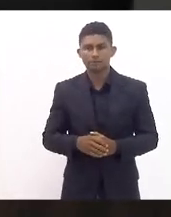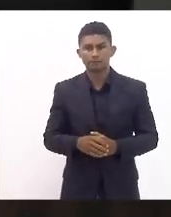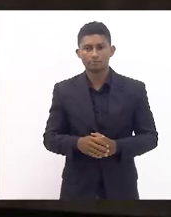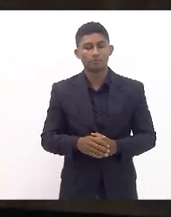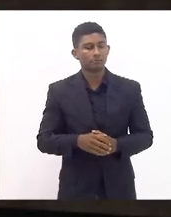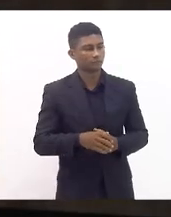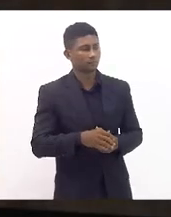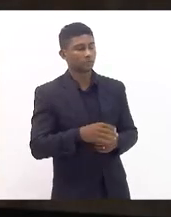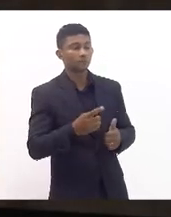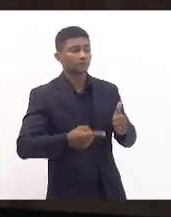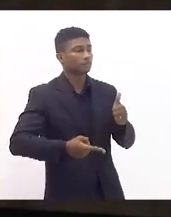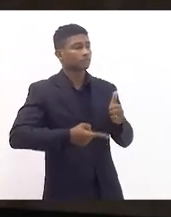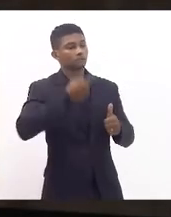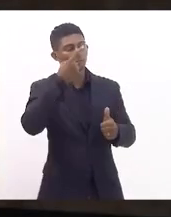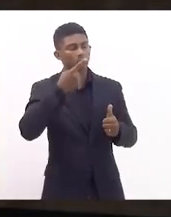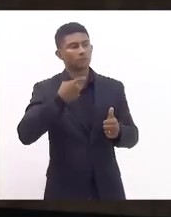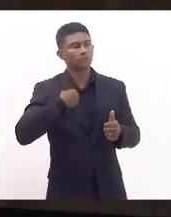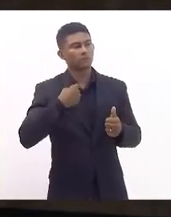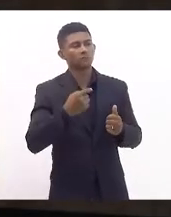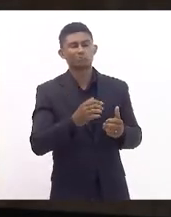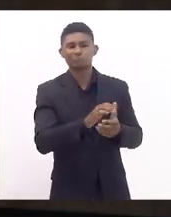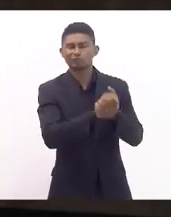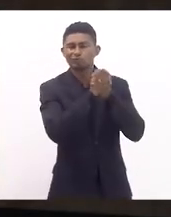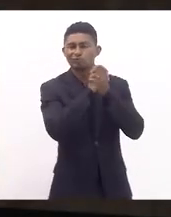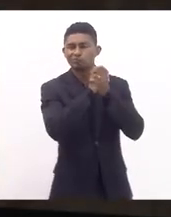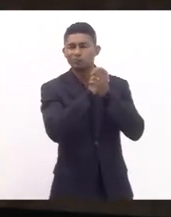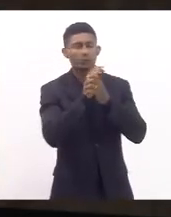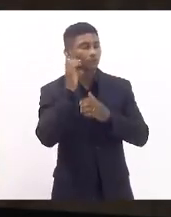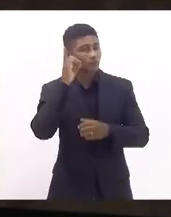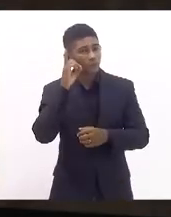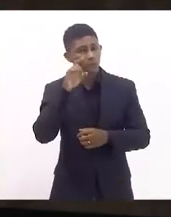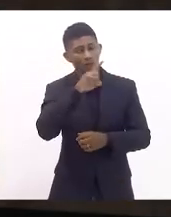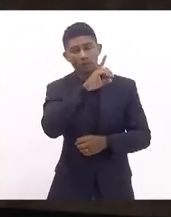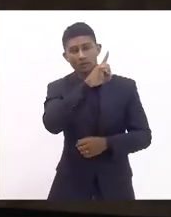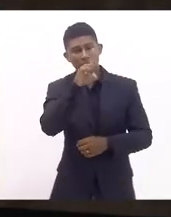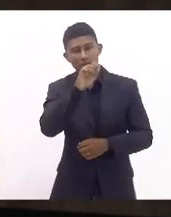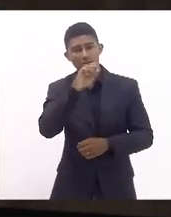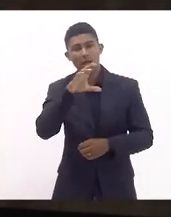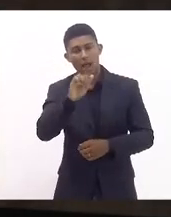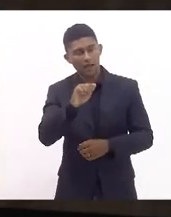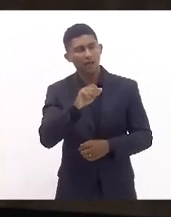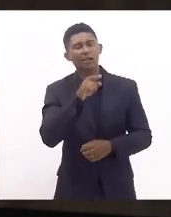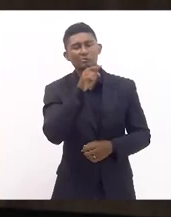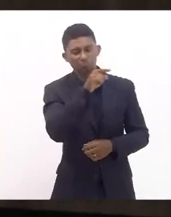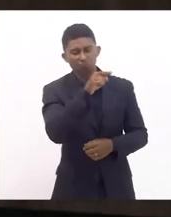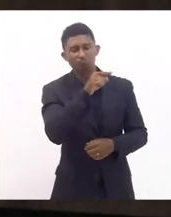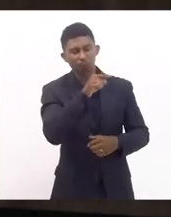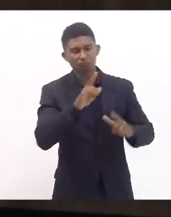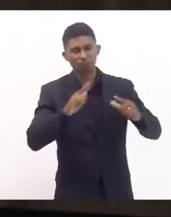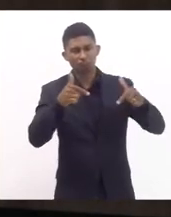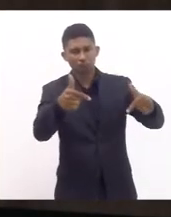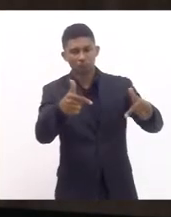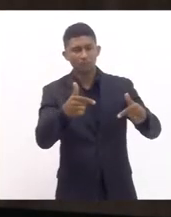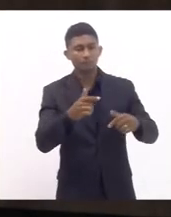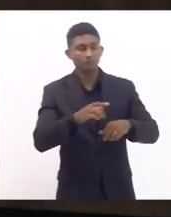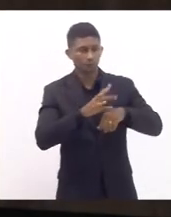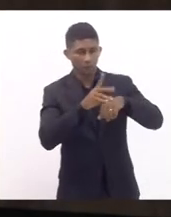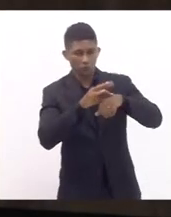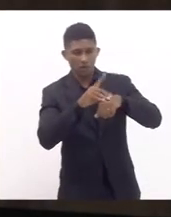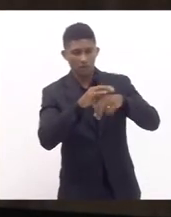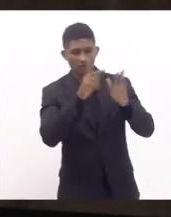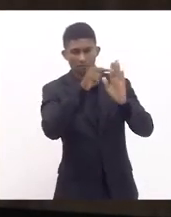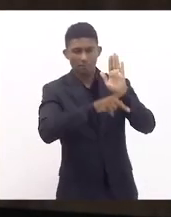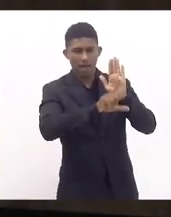aqui saudar o deputado Renato Zacca pela sua iniciativa. As doenças elencadas no projeto de